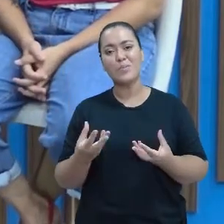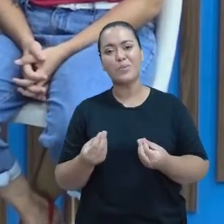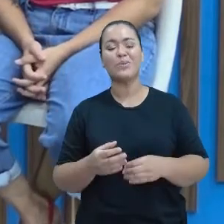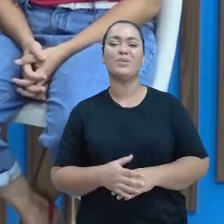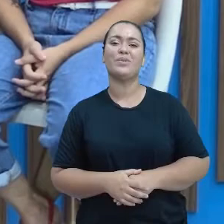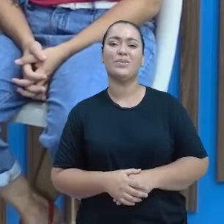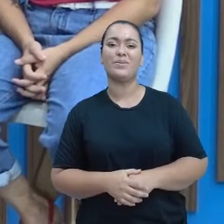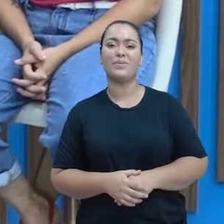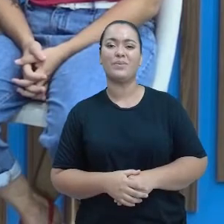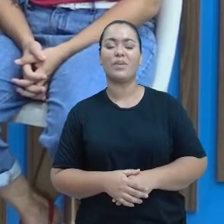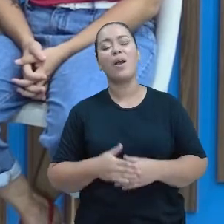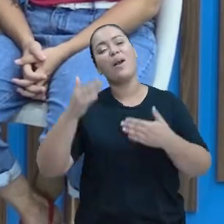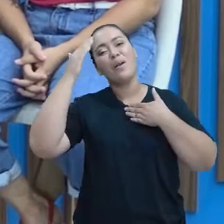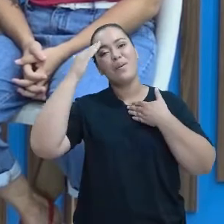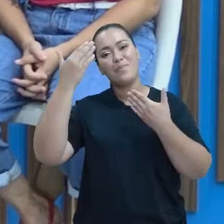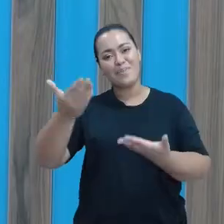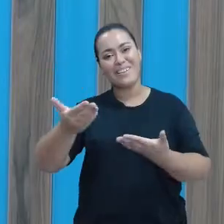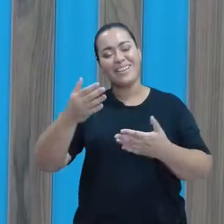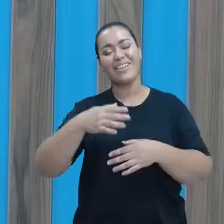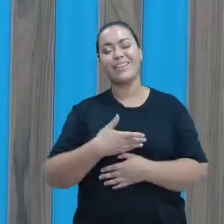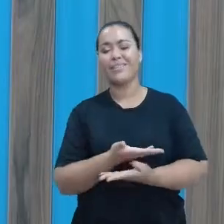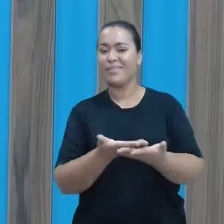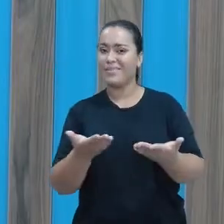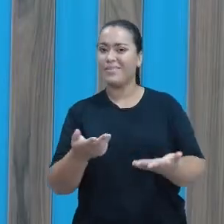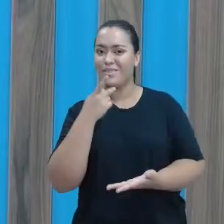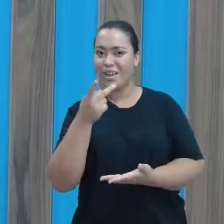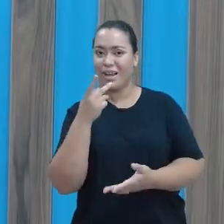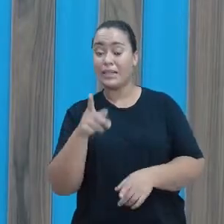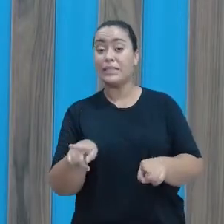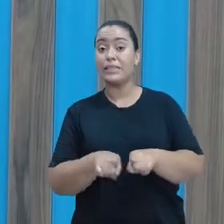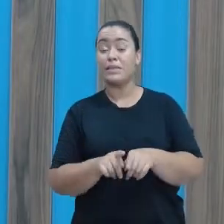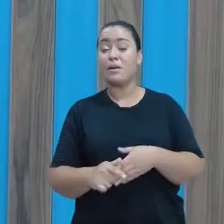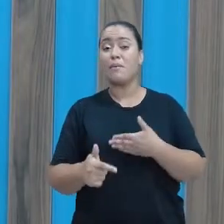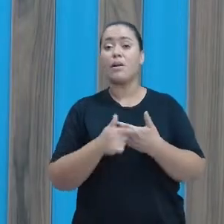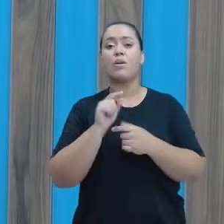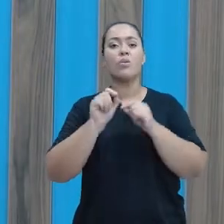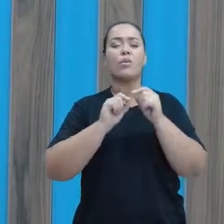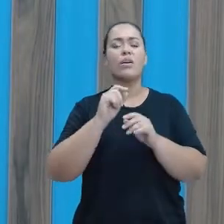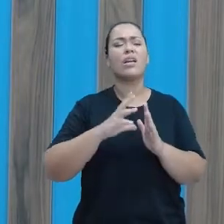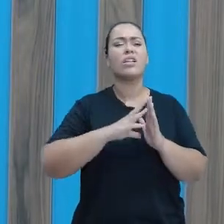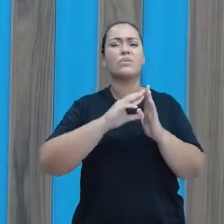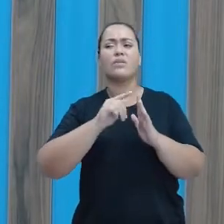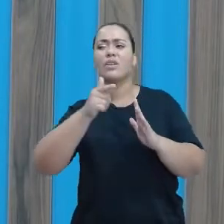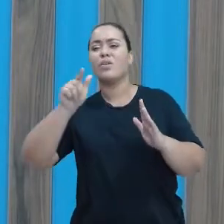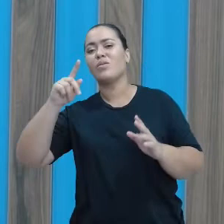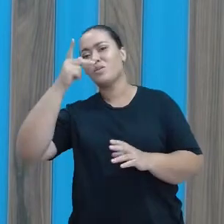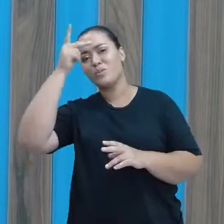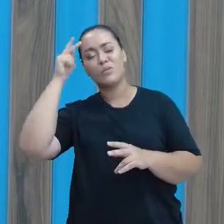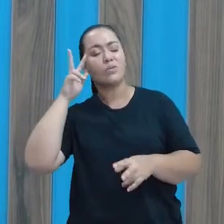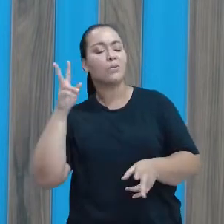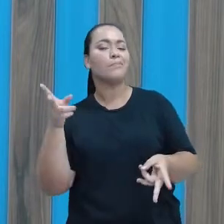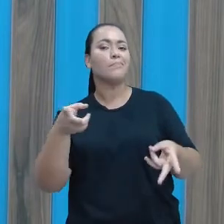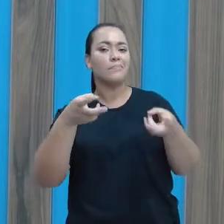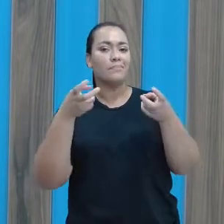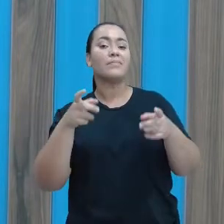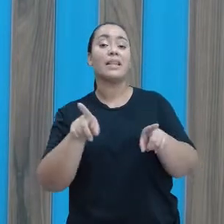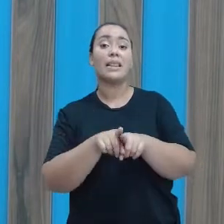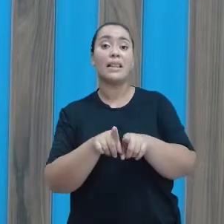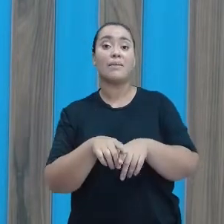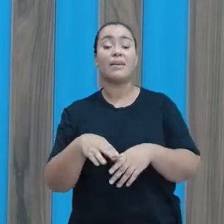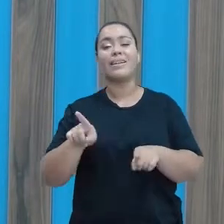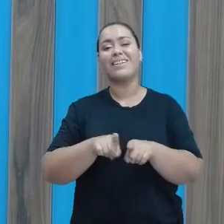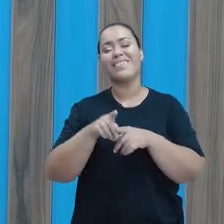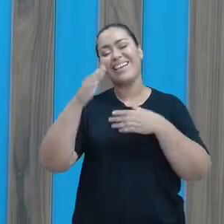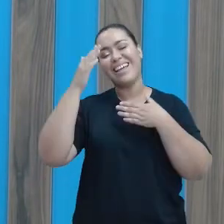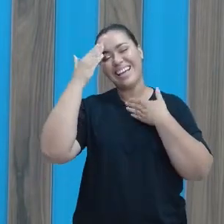Então, obrigado pelas falas, que tem um papel de inspirar, todos vocês que estão nos acompanhando. Enfim, também quero